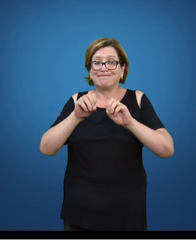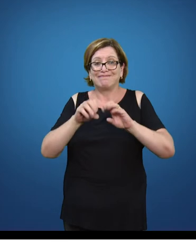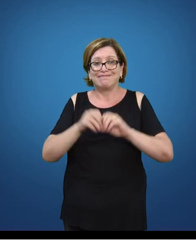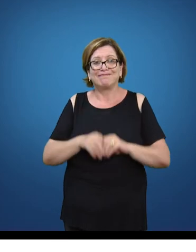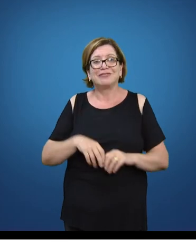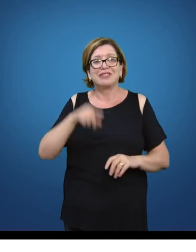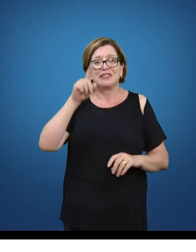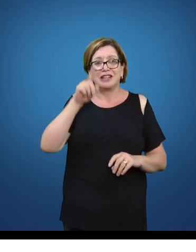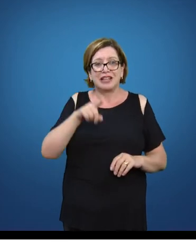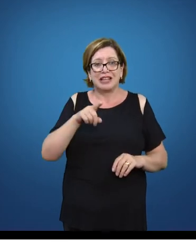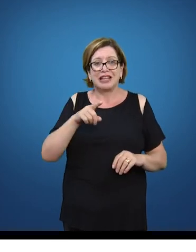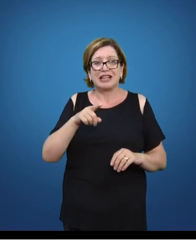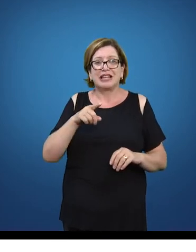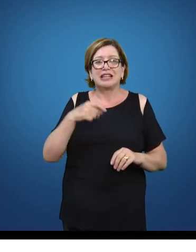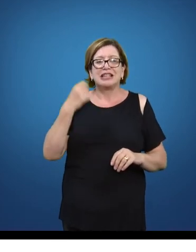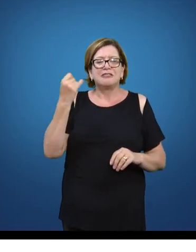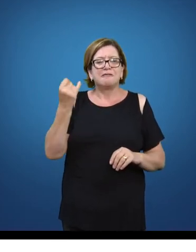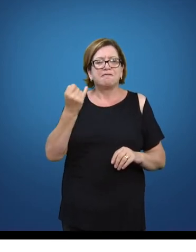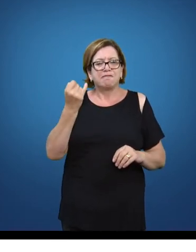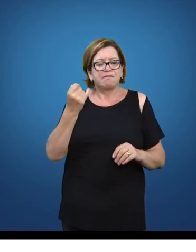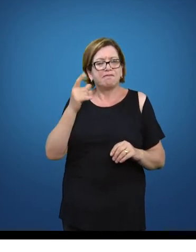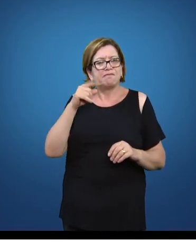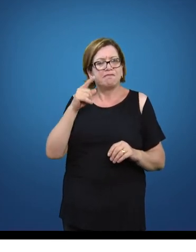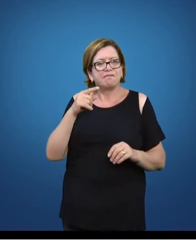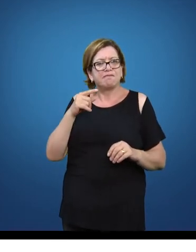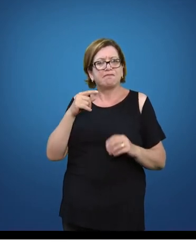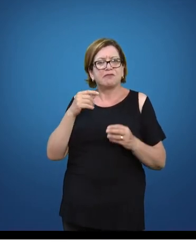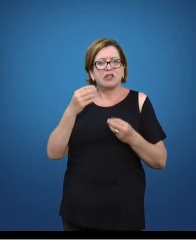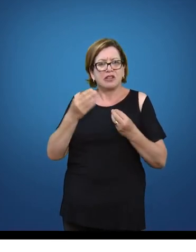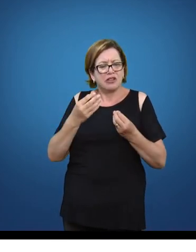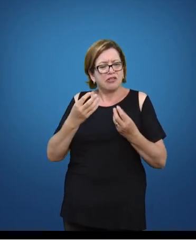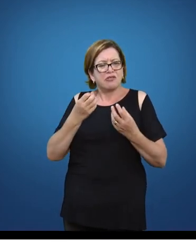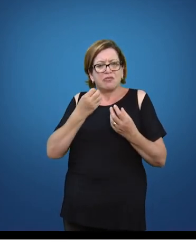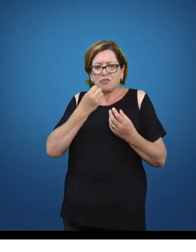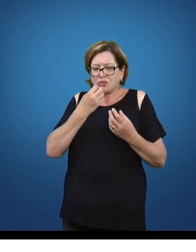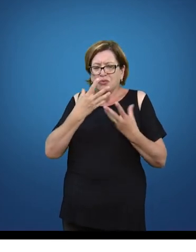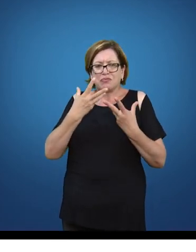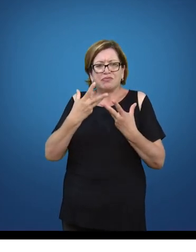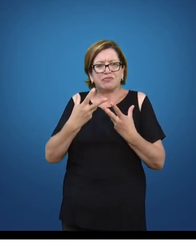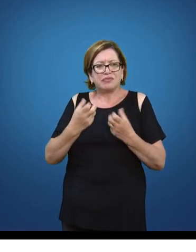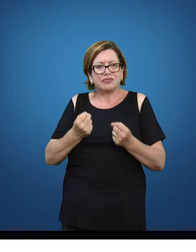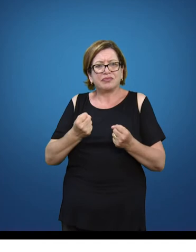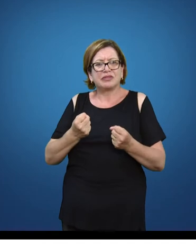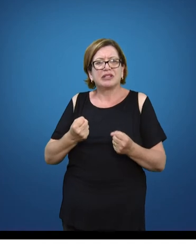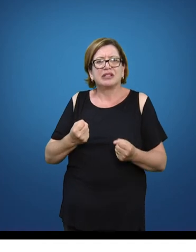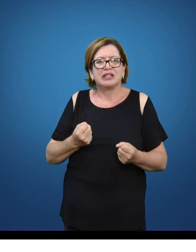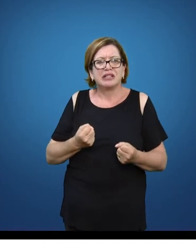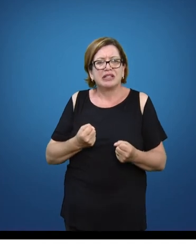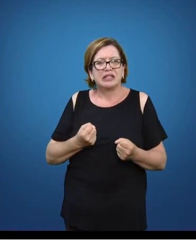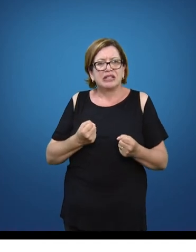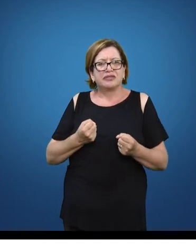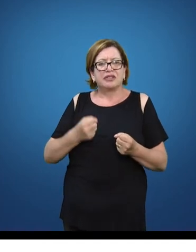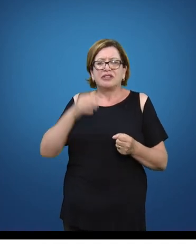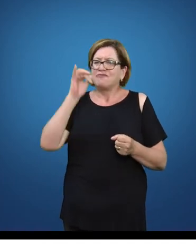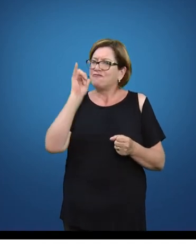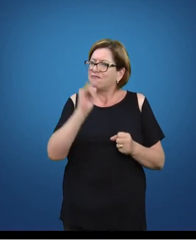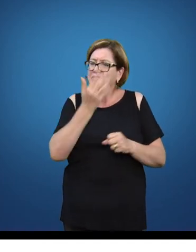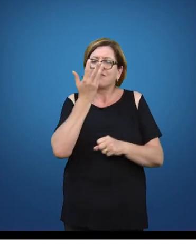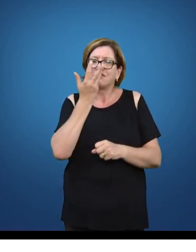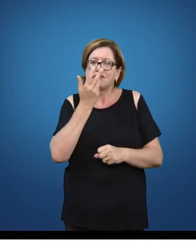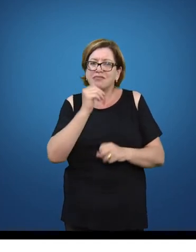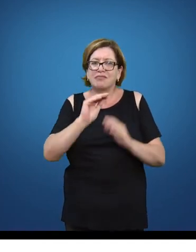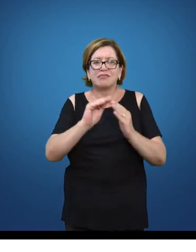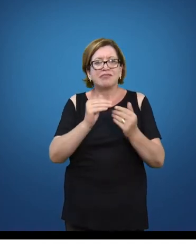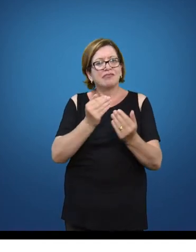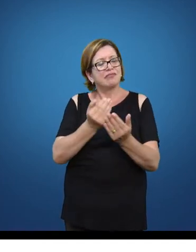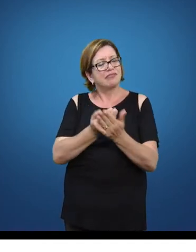torna se muito mais viável torna se muito mais acessível você manter a criança na escola do que